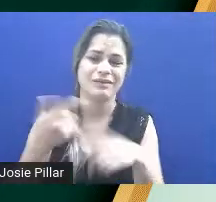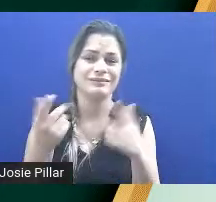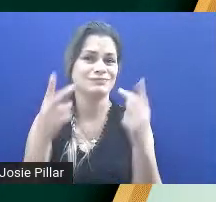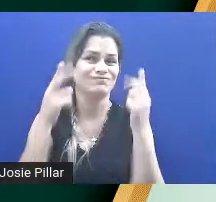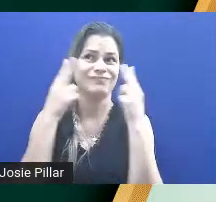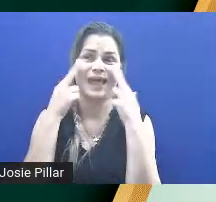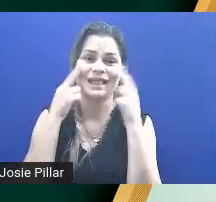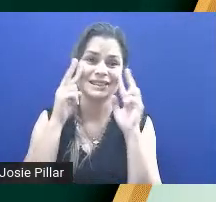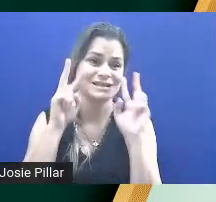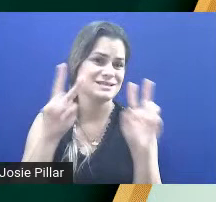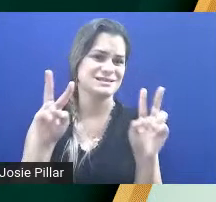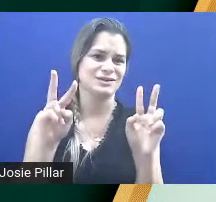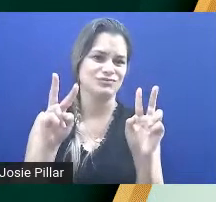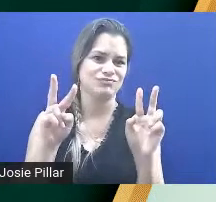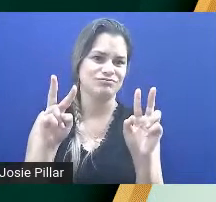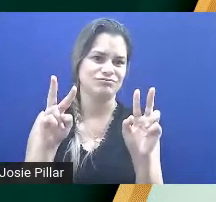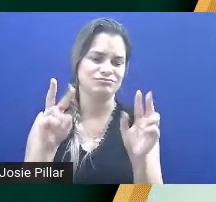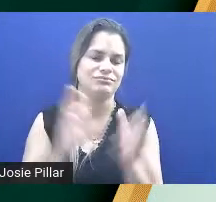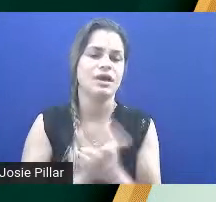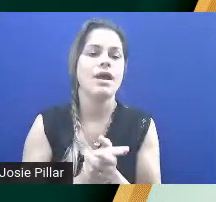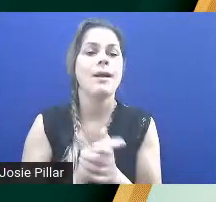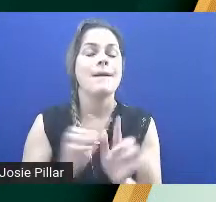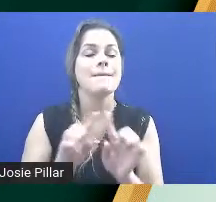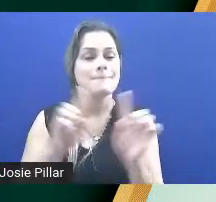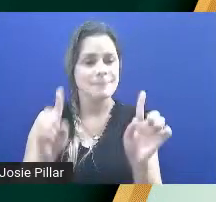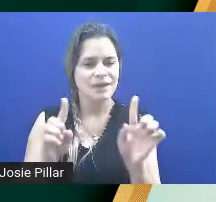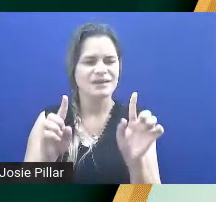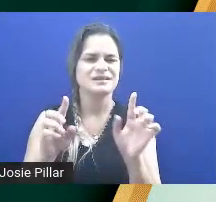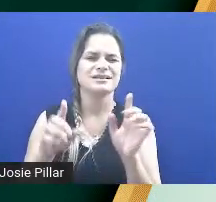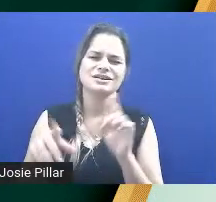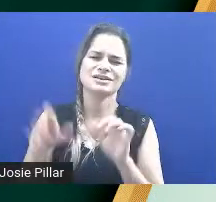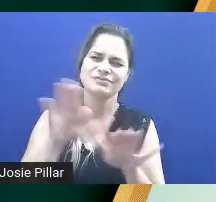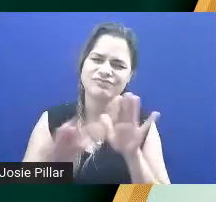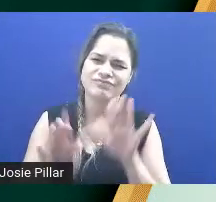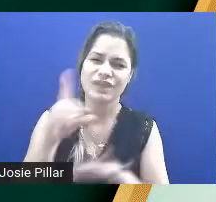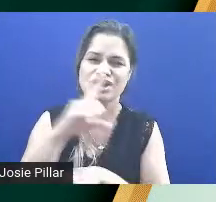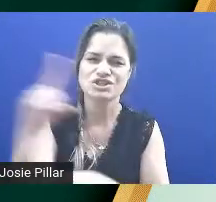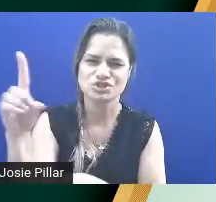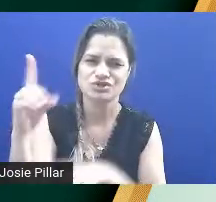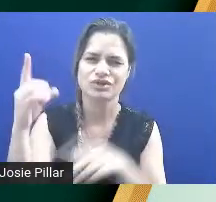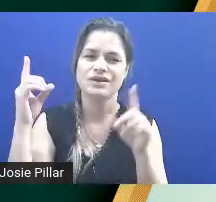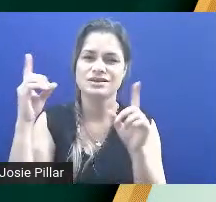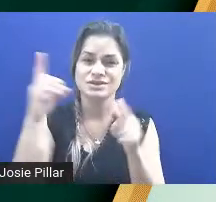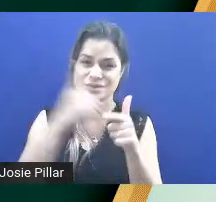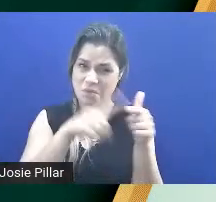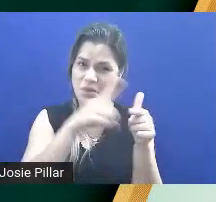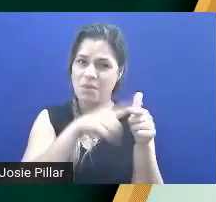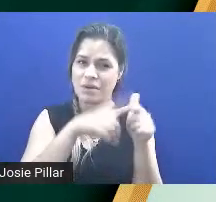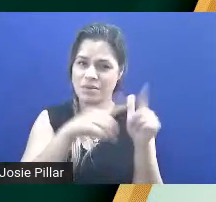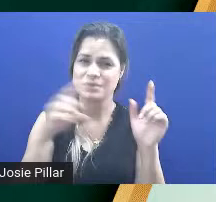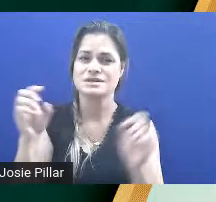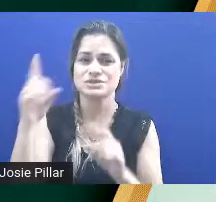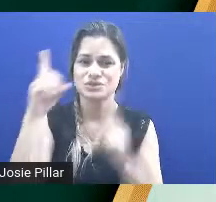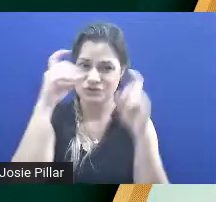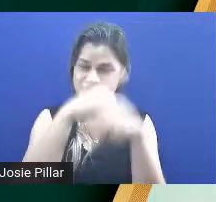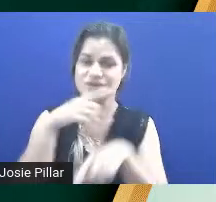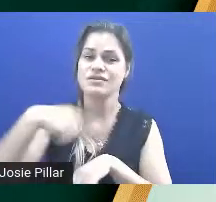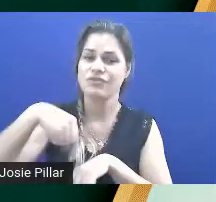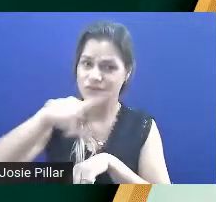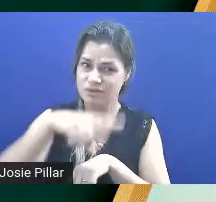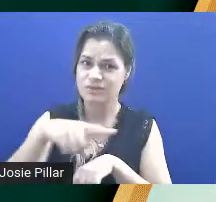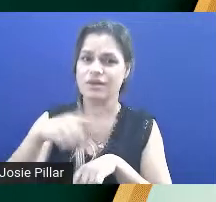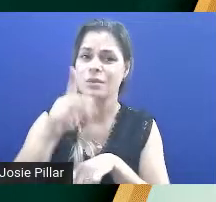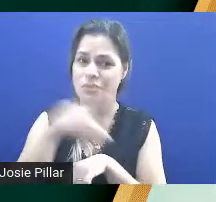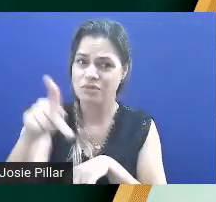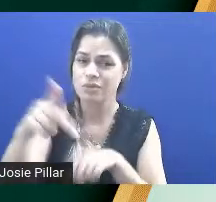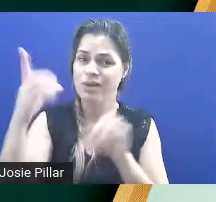mereciam. Esperamos que, em meio aos dias sombrios que vive a educação desse país, vocês encontrem força para seguir em frente